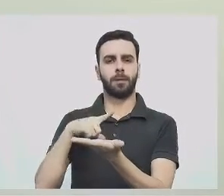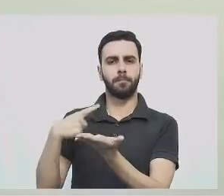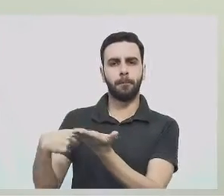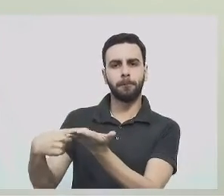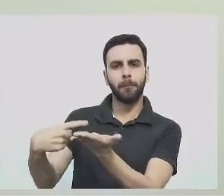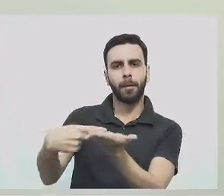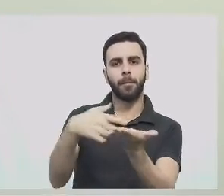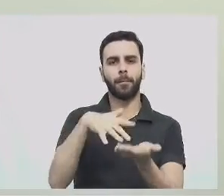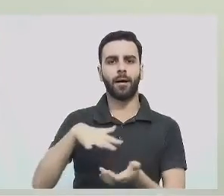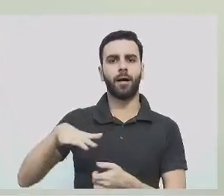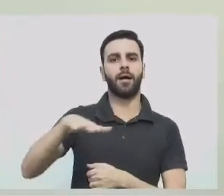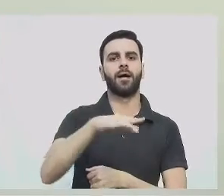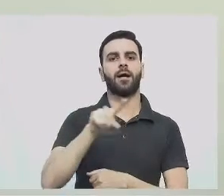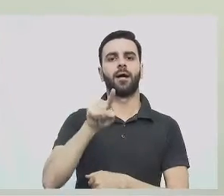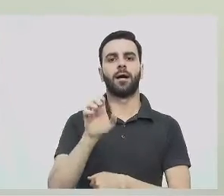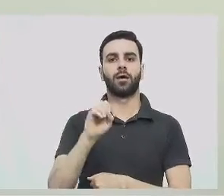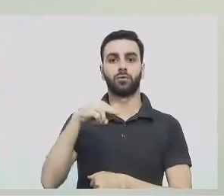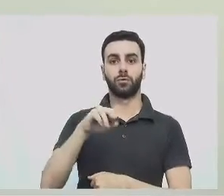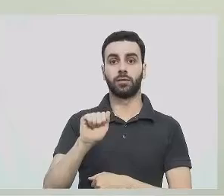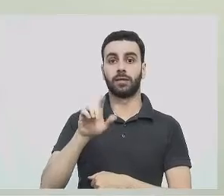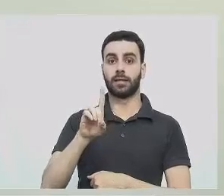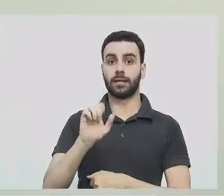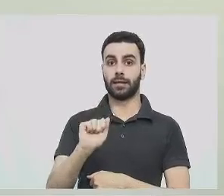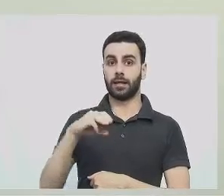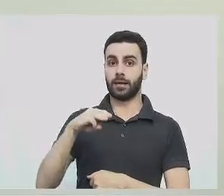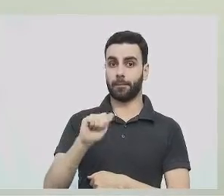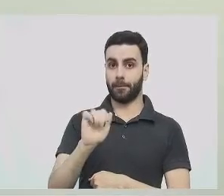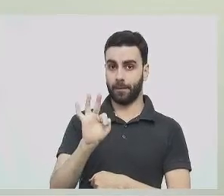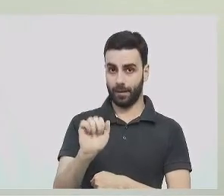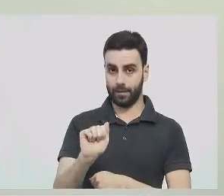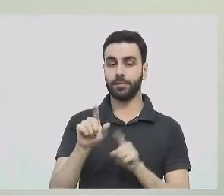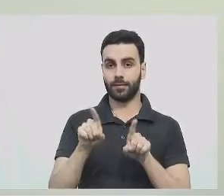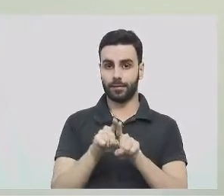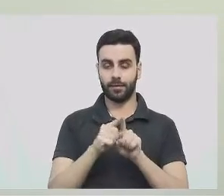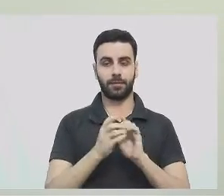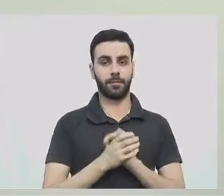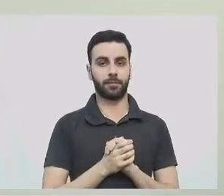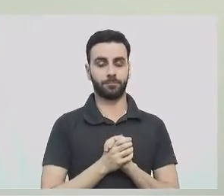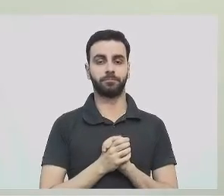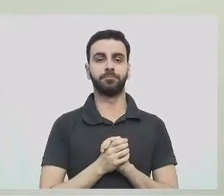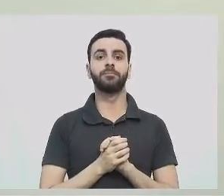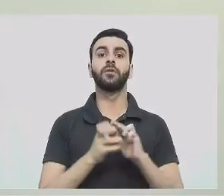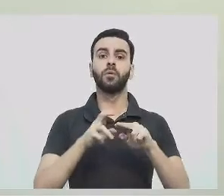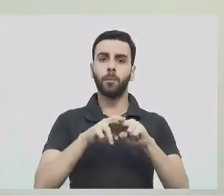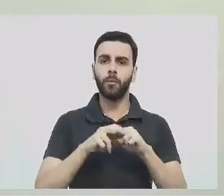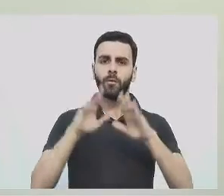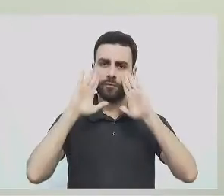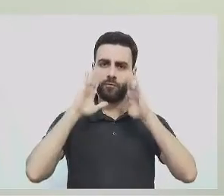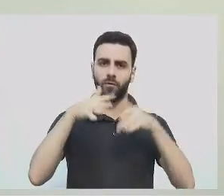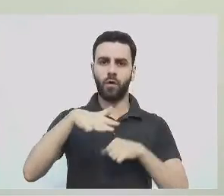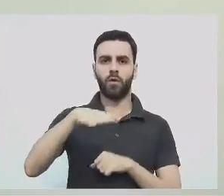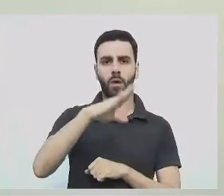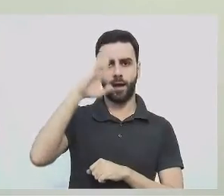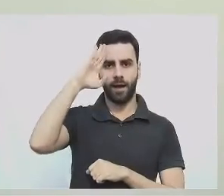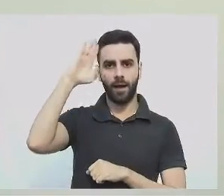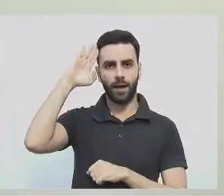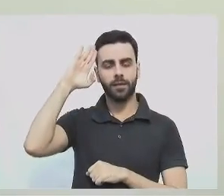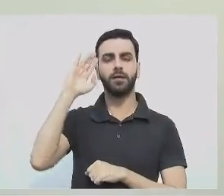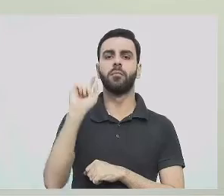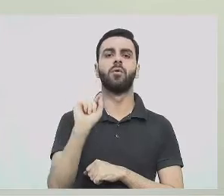na Zona da Mata e nas Minas Gerais, e com esse enviesamento ao meio acadêmico, de